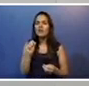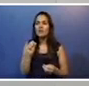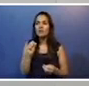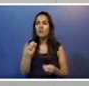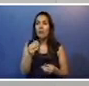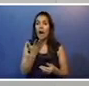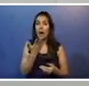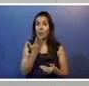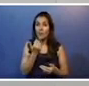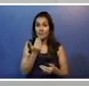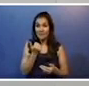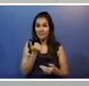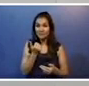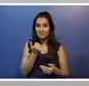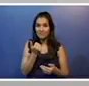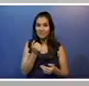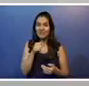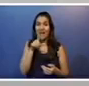se alimentarem,